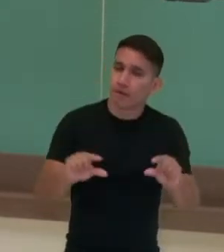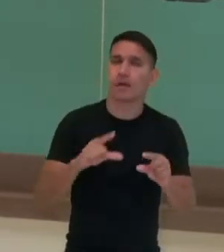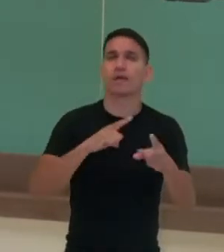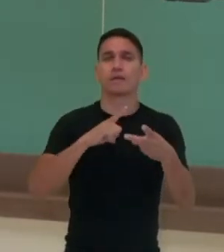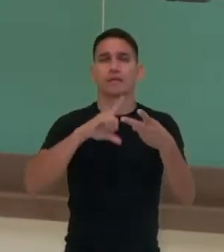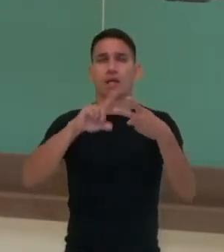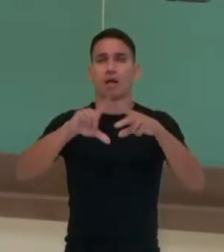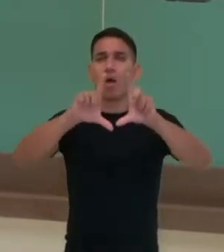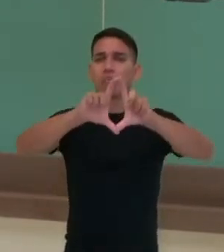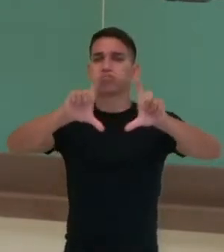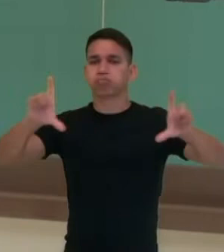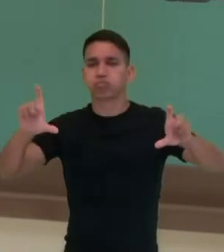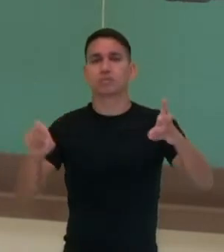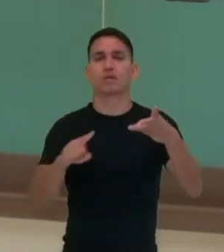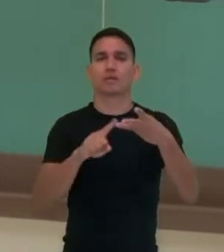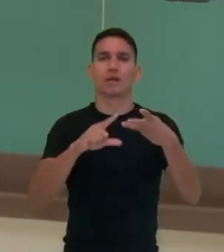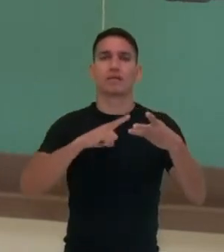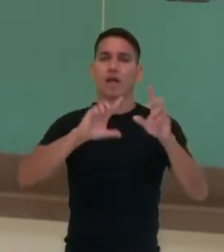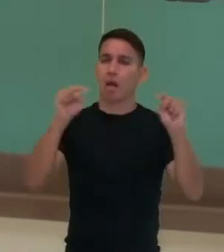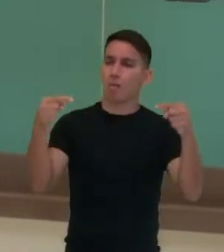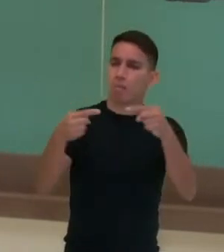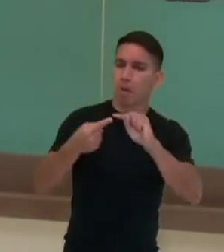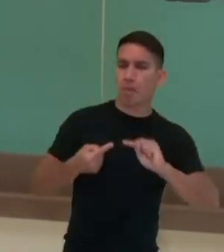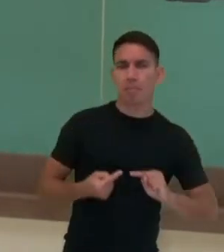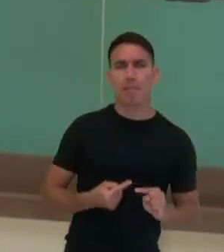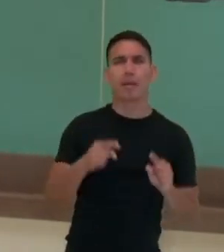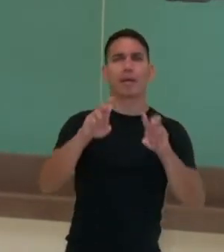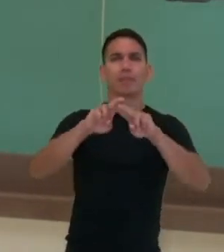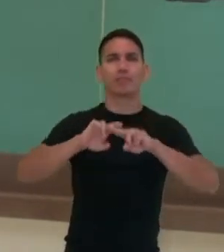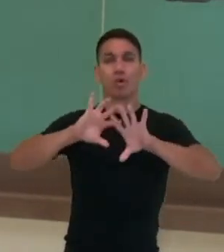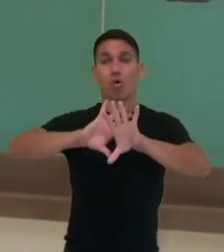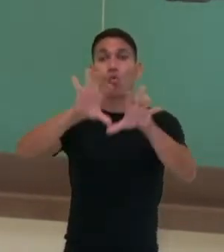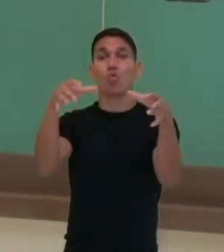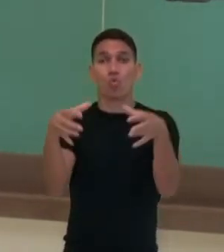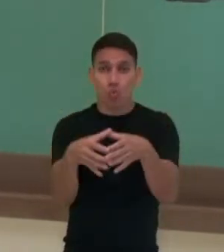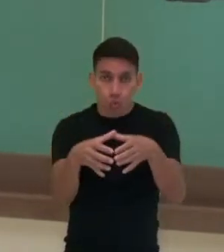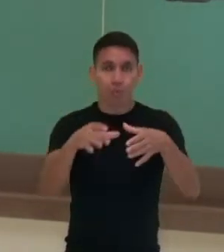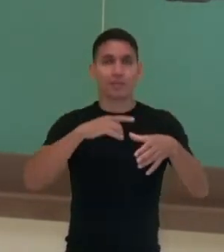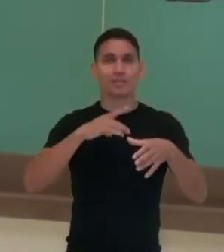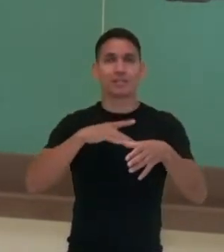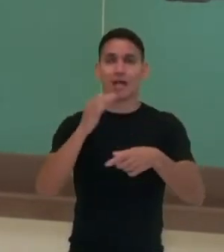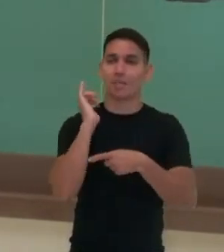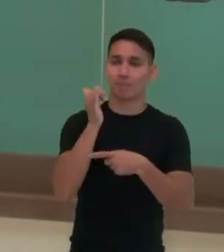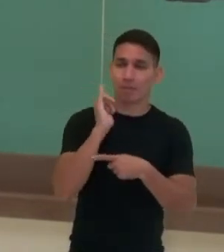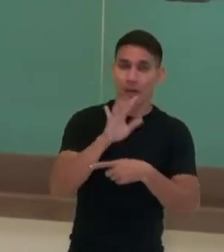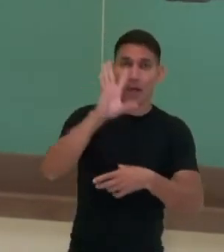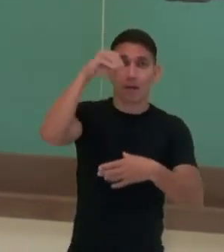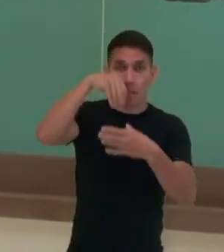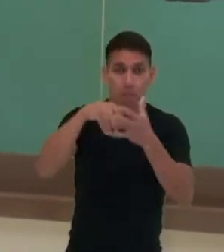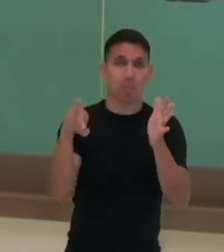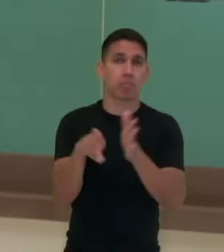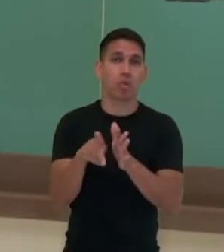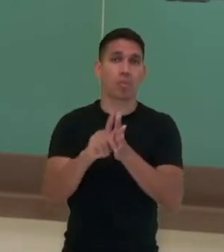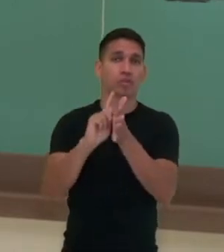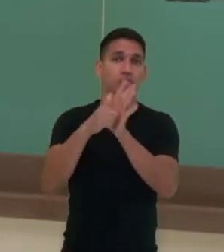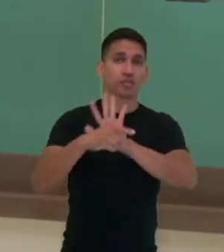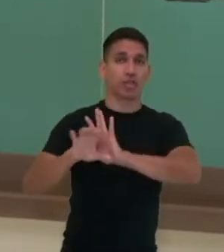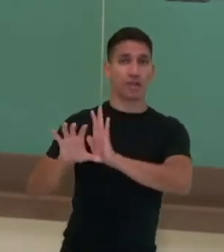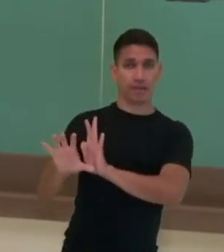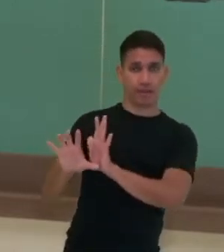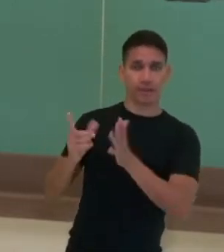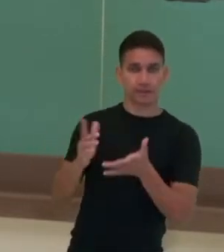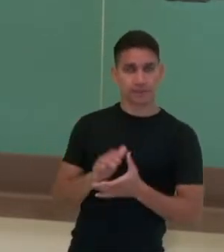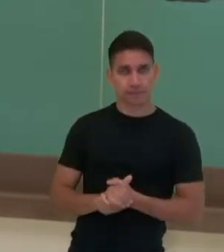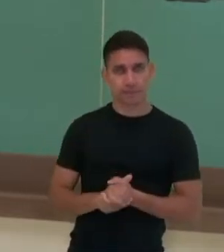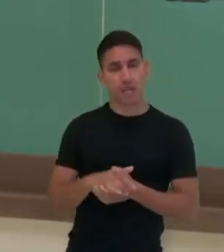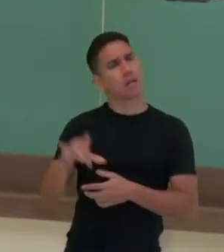estrofes, rimas, né? Então, um conjunto de situações que fazem parte daquele gênero, né? Pensando no